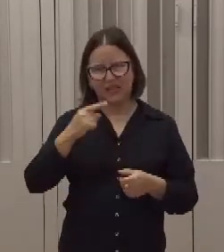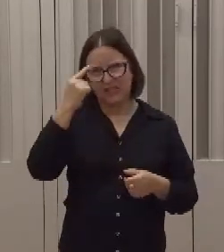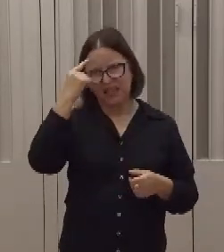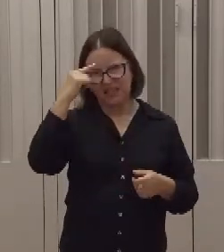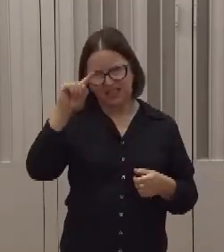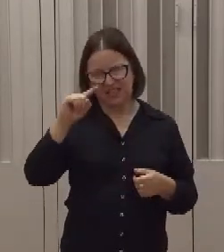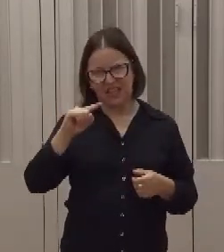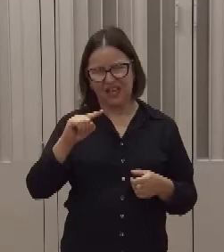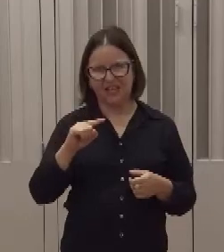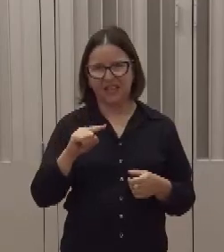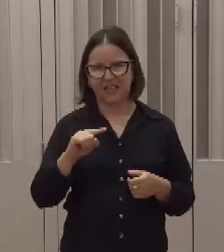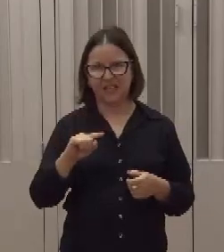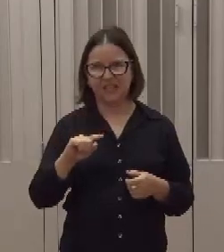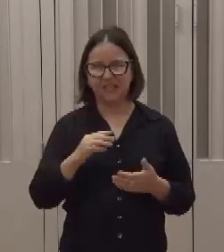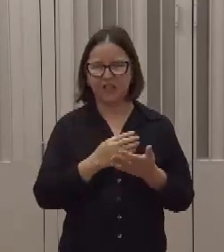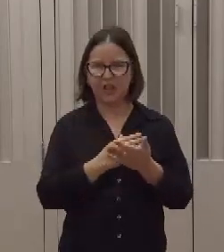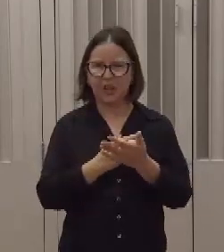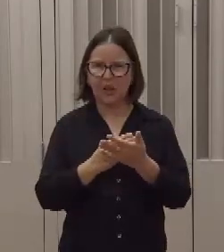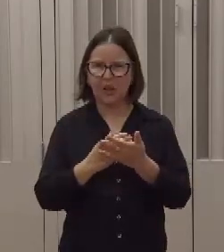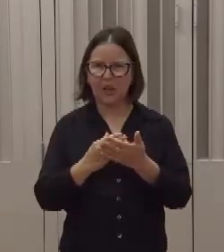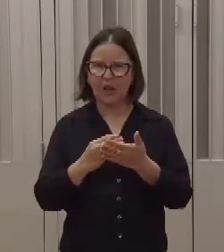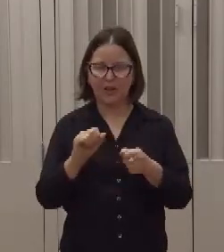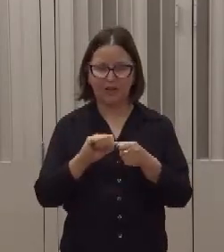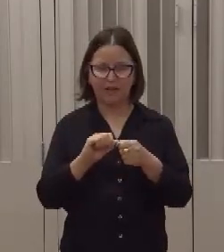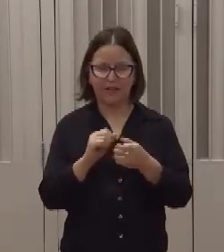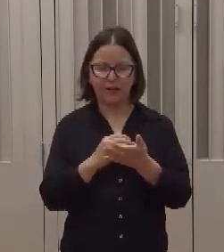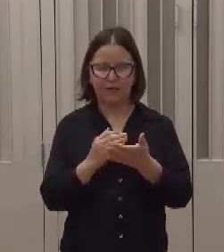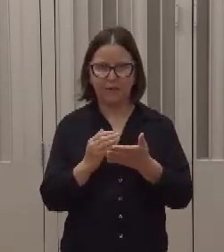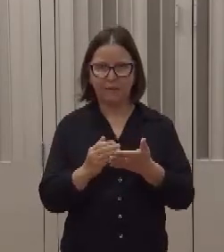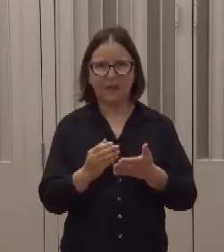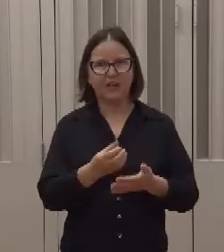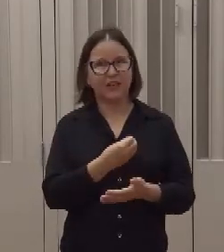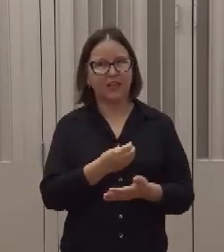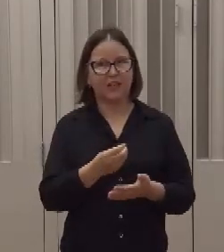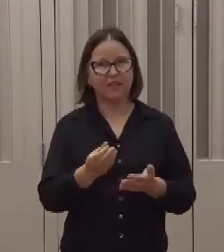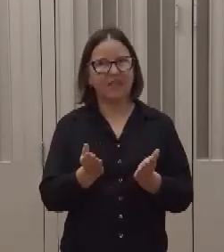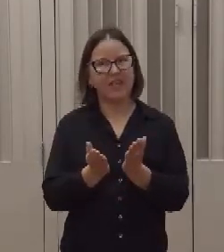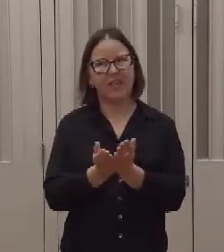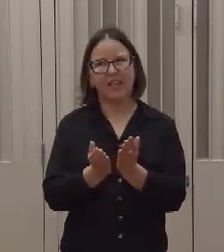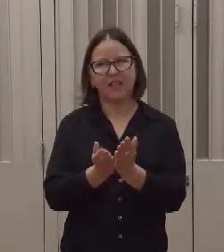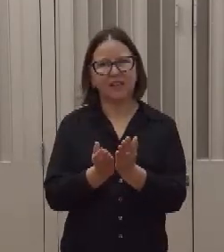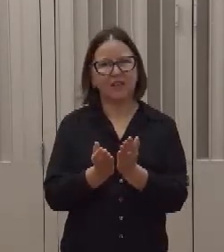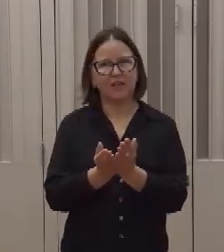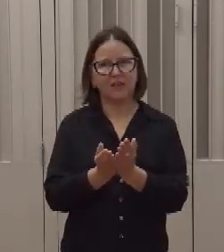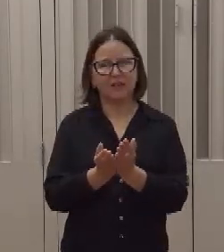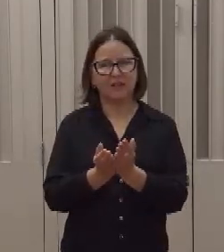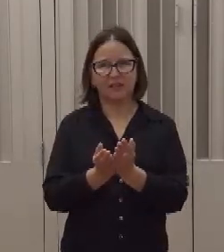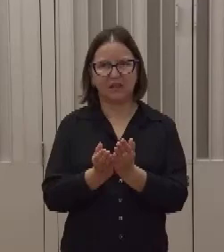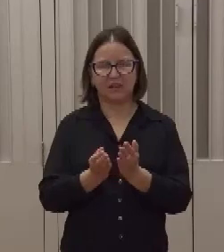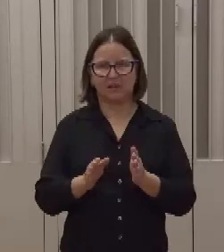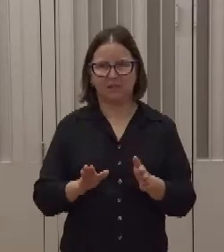mesmo. Deixa a coisa rolar, mas eu vou para o céu. Eu vou para o céu.